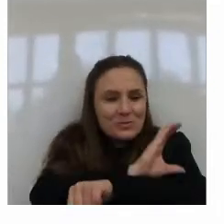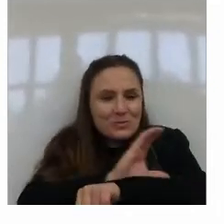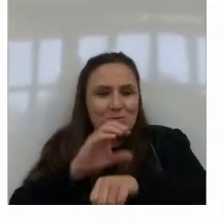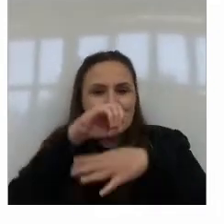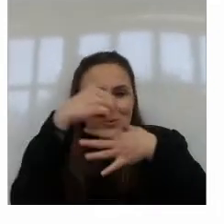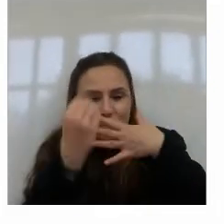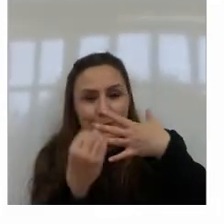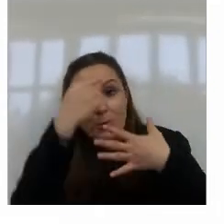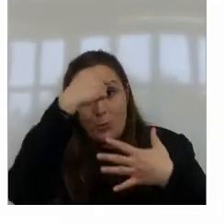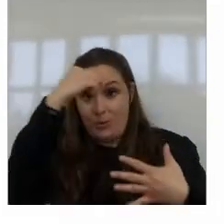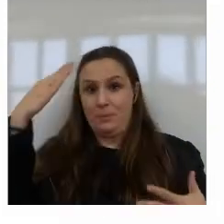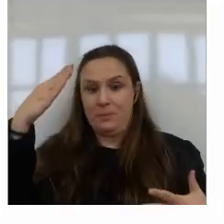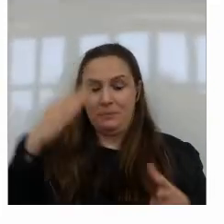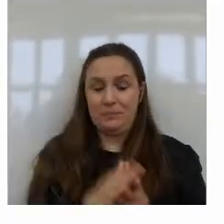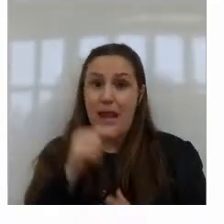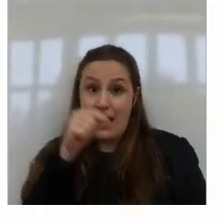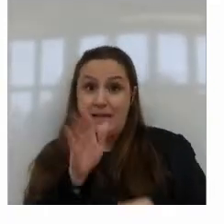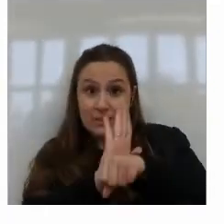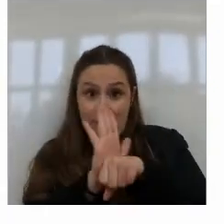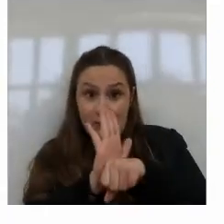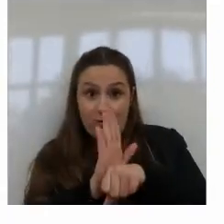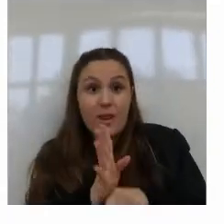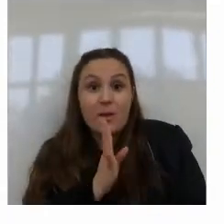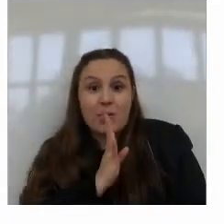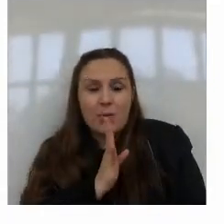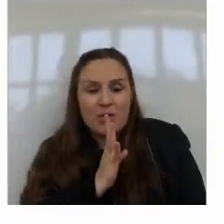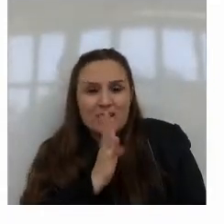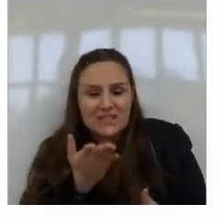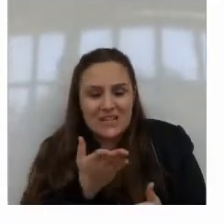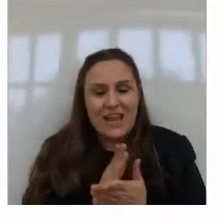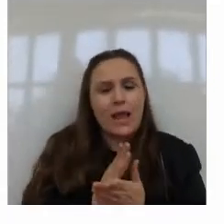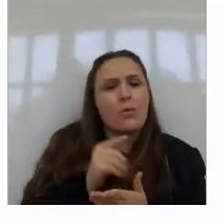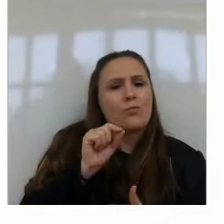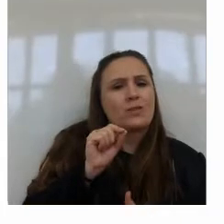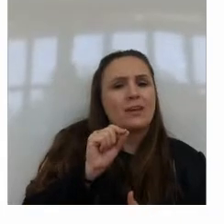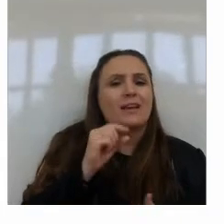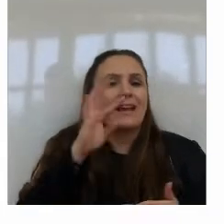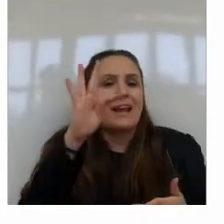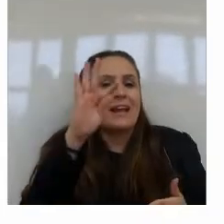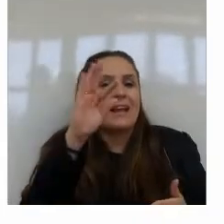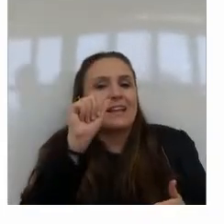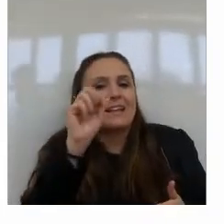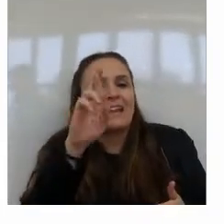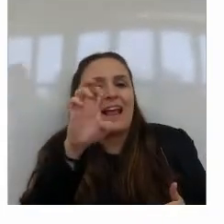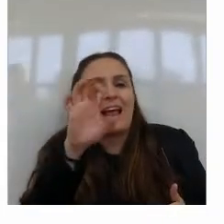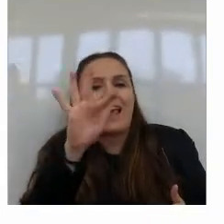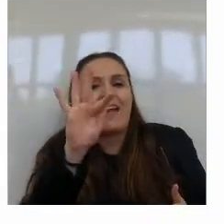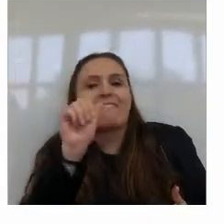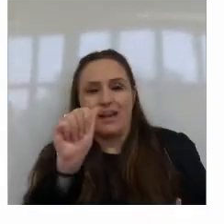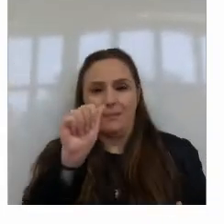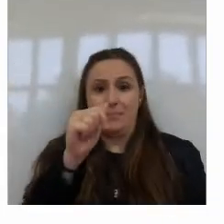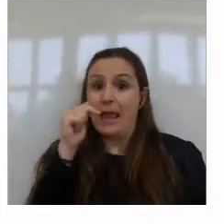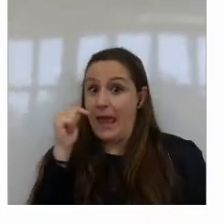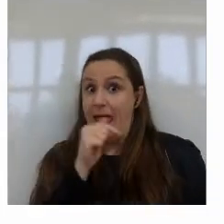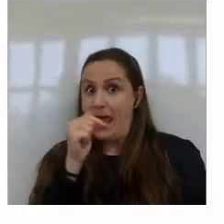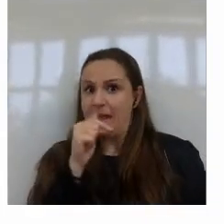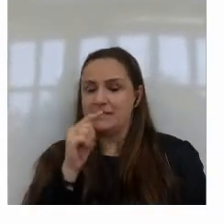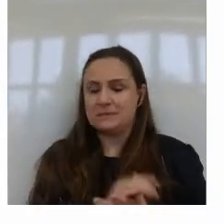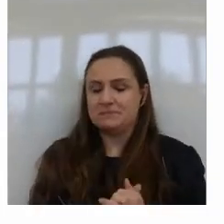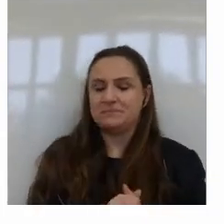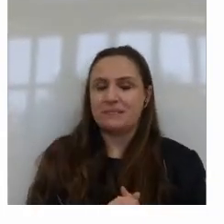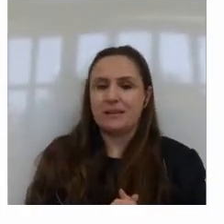Olá pessoal, este é mais um vídeo do curso Moodle Unipampa. Nesse vídeo a gente vai conhecer a ferramenta de